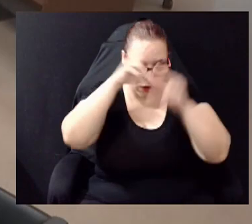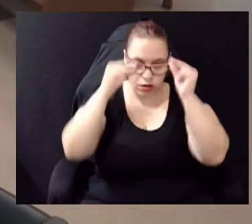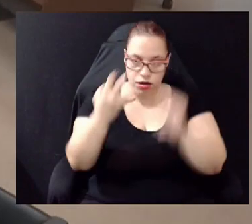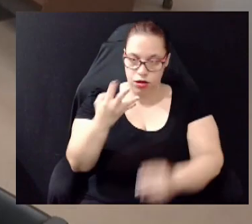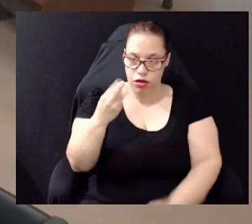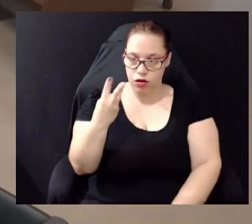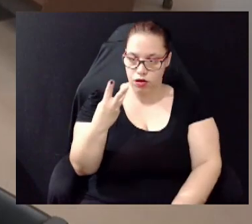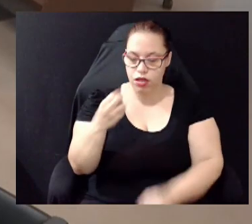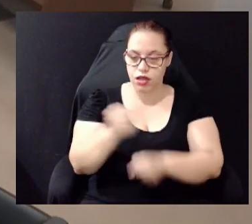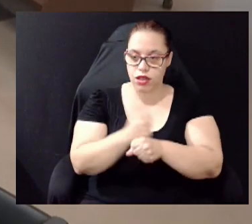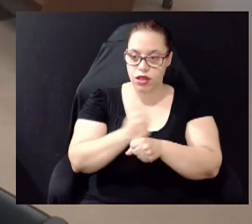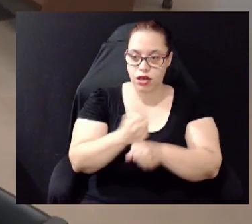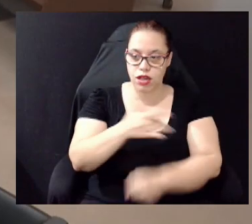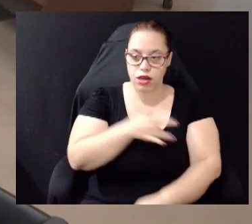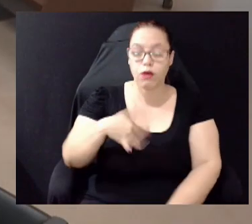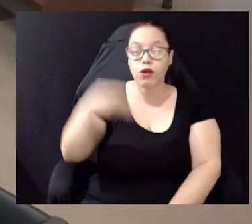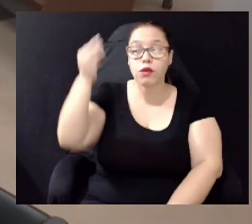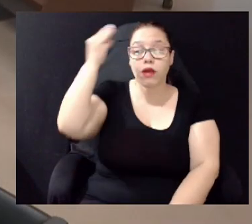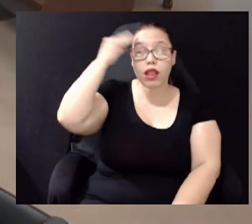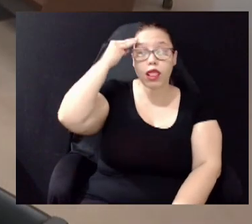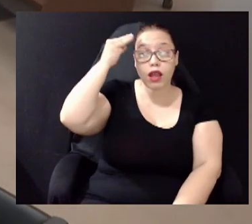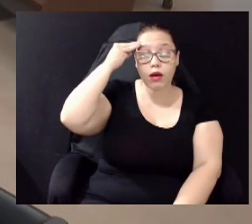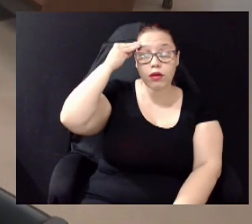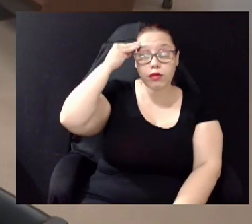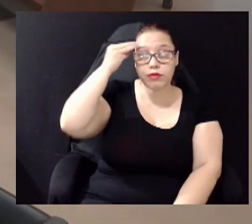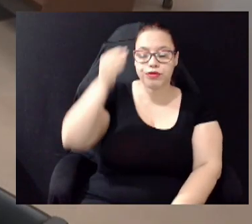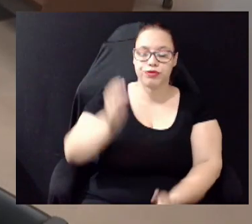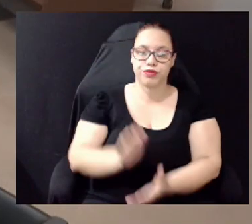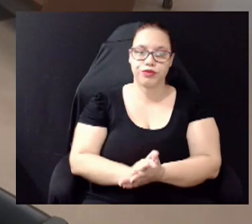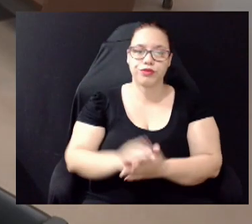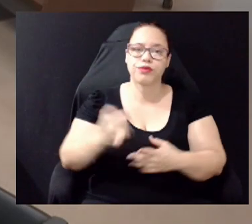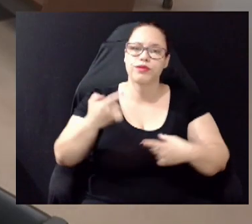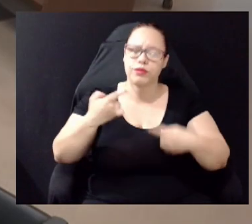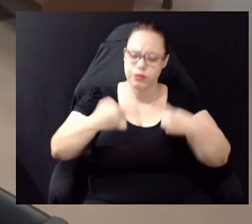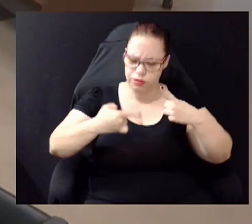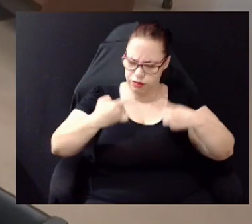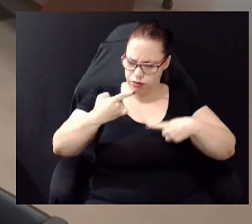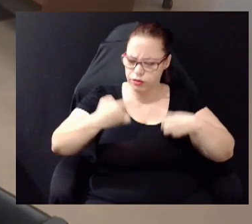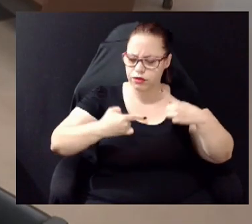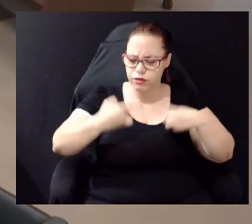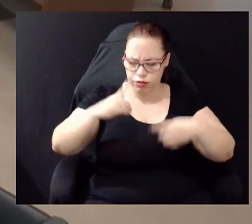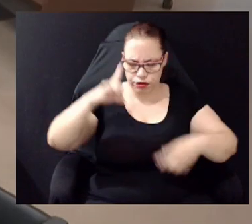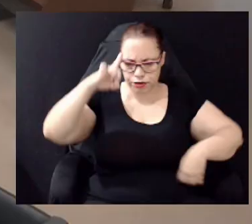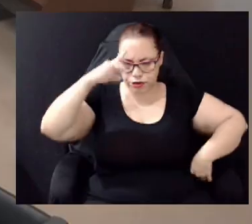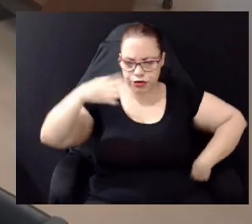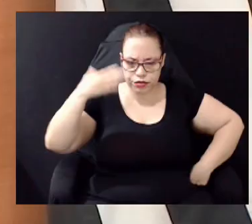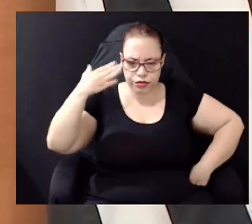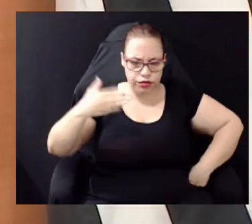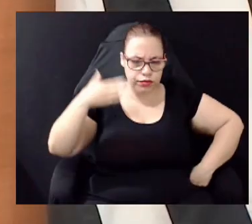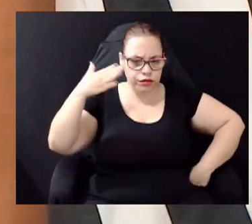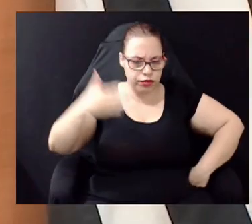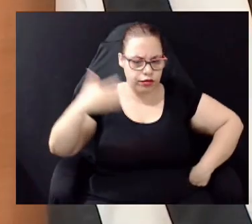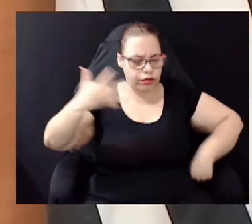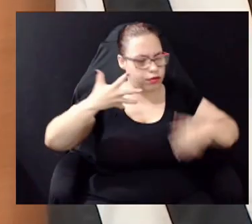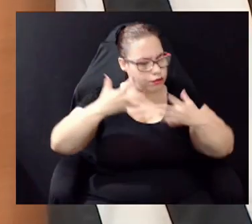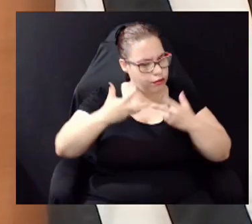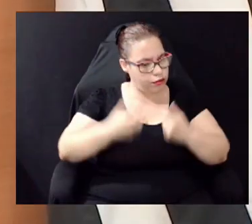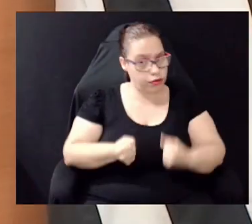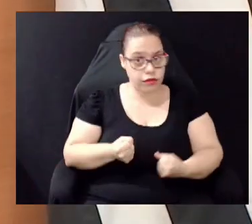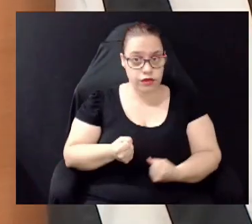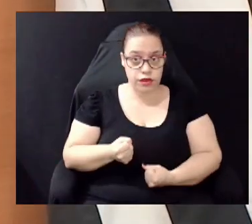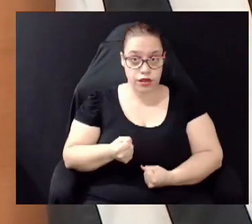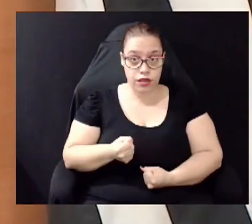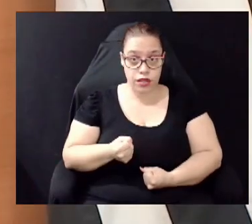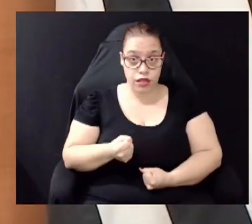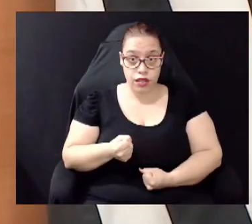mental. Aí a gente discute muito esse tema no dia a dia, acolhendo pessoas. Liana sabe bem disso também, ela